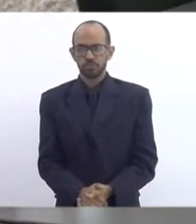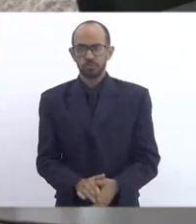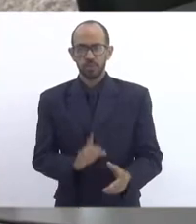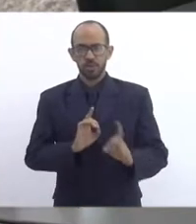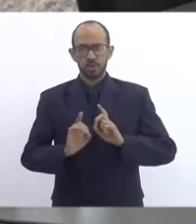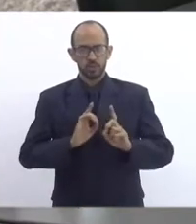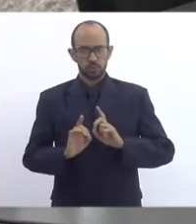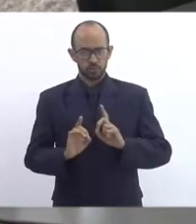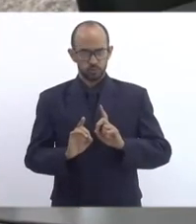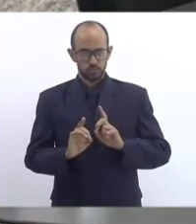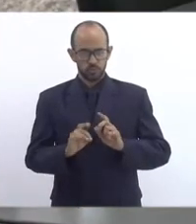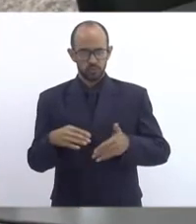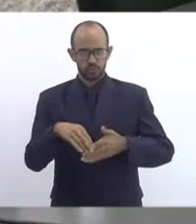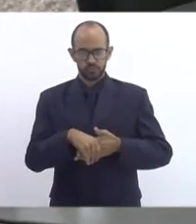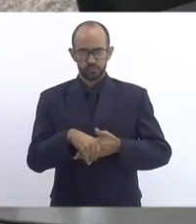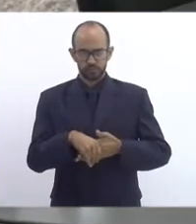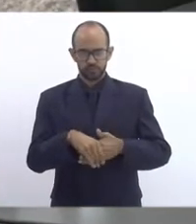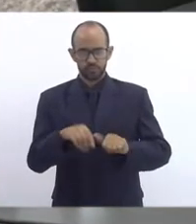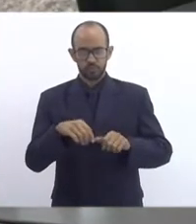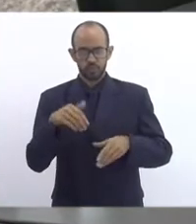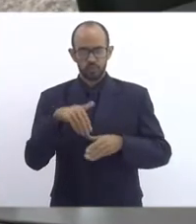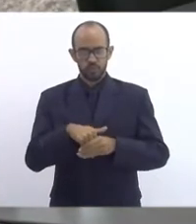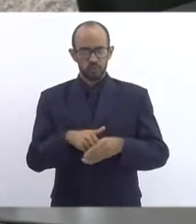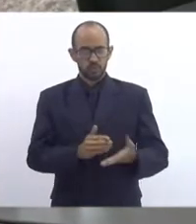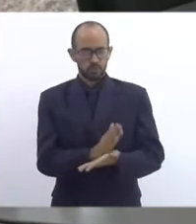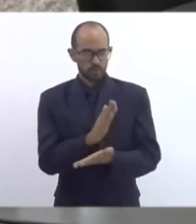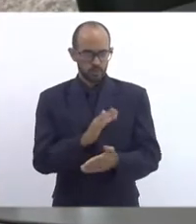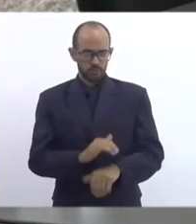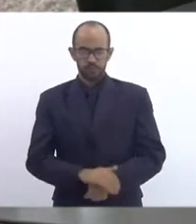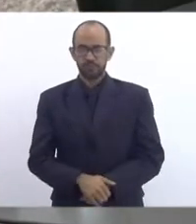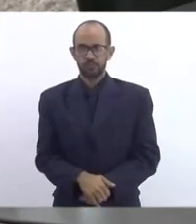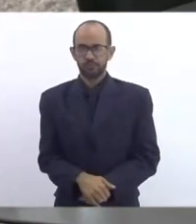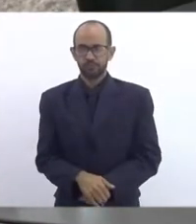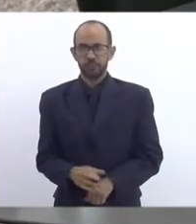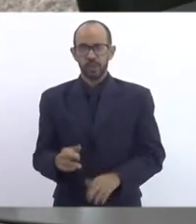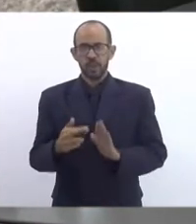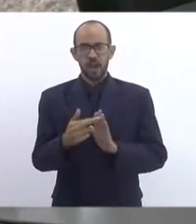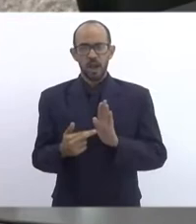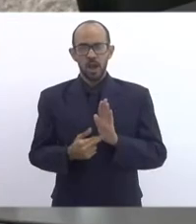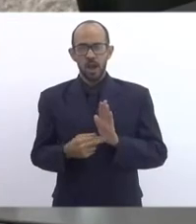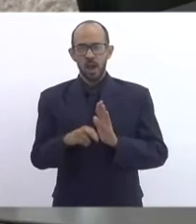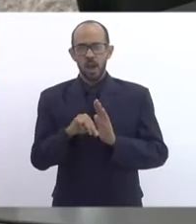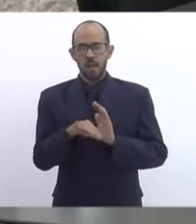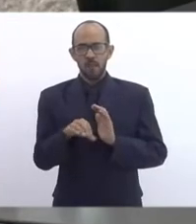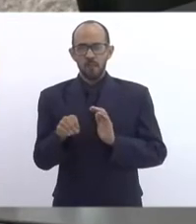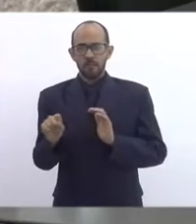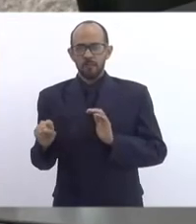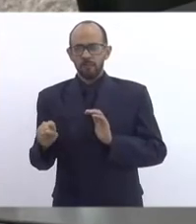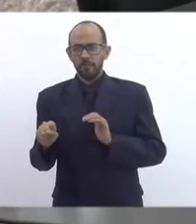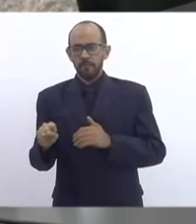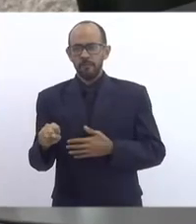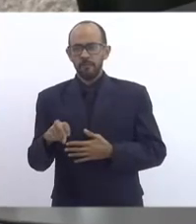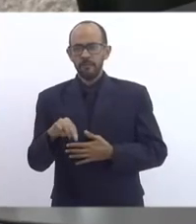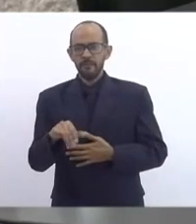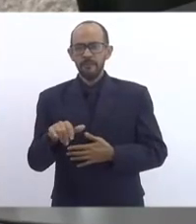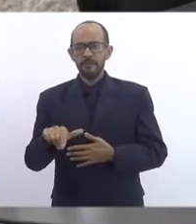Então, aqui é anexação e discussão em votação aprovada. Relator, deputado Marcos Milha,